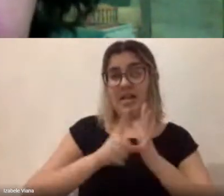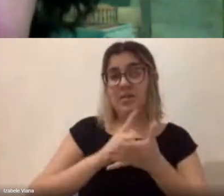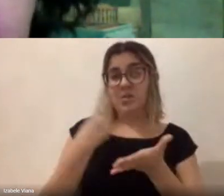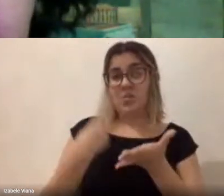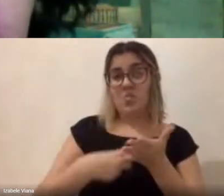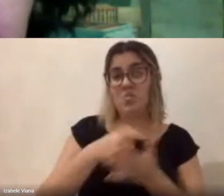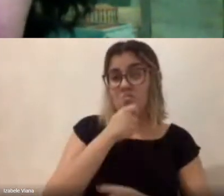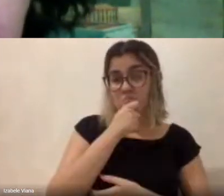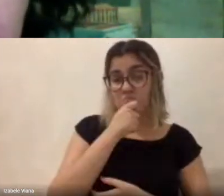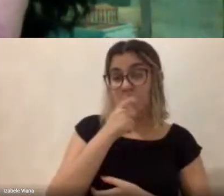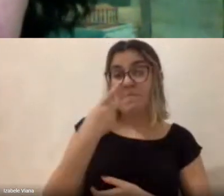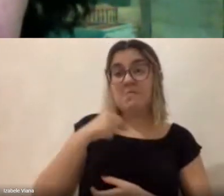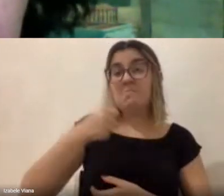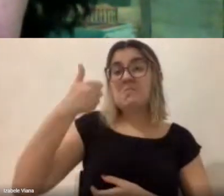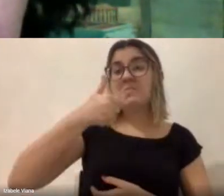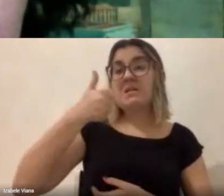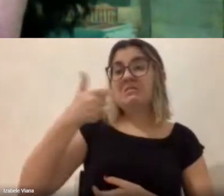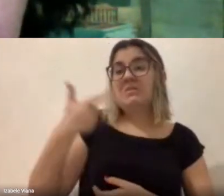completamente.